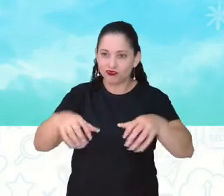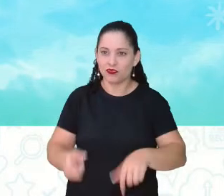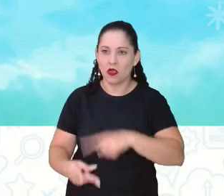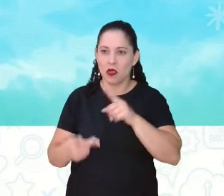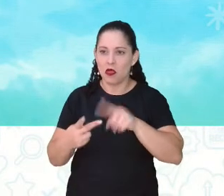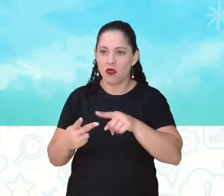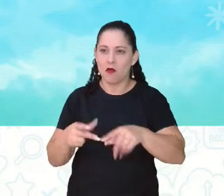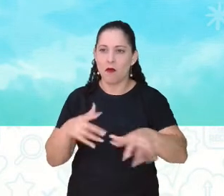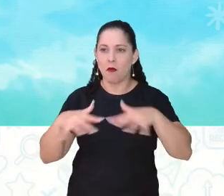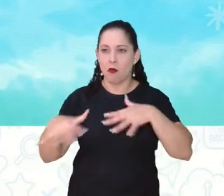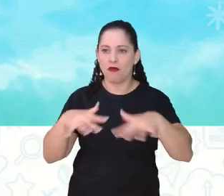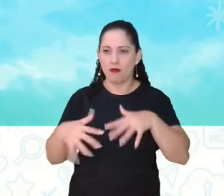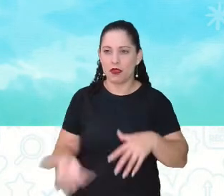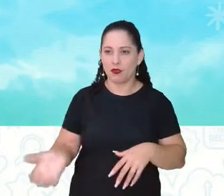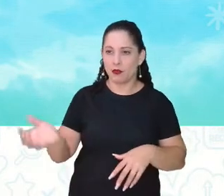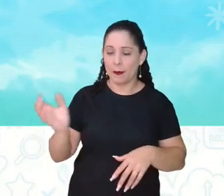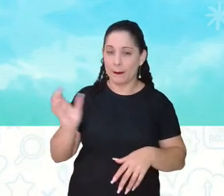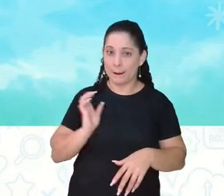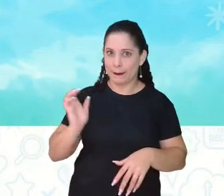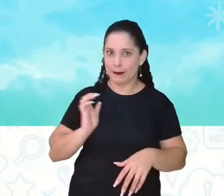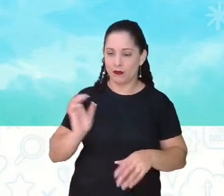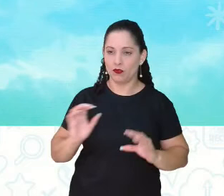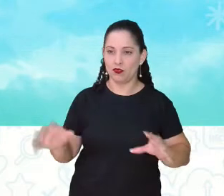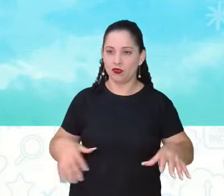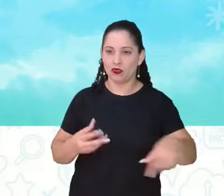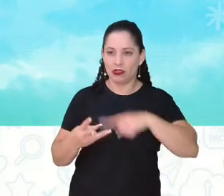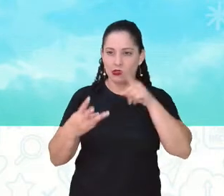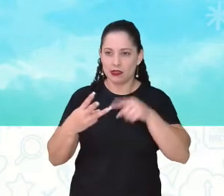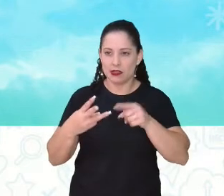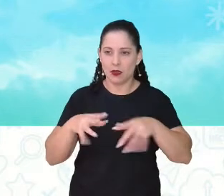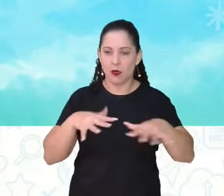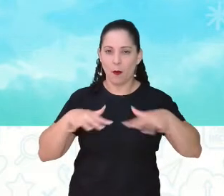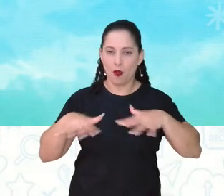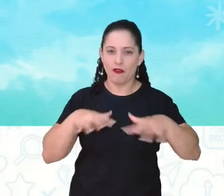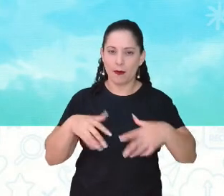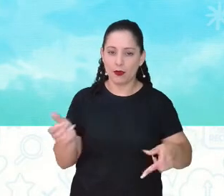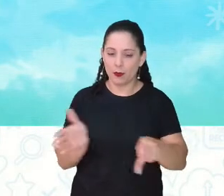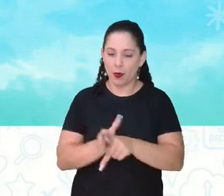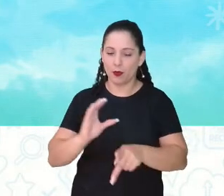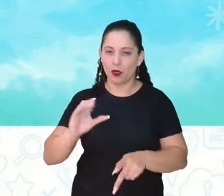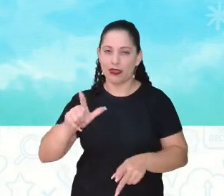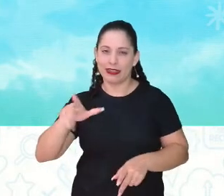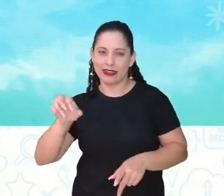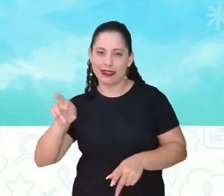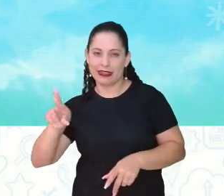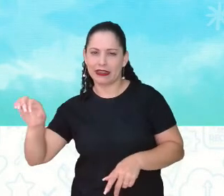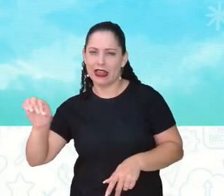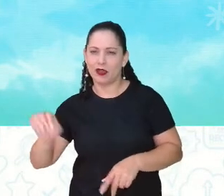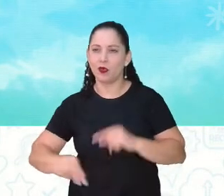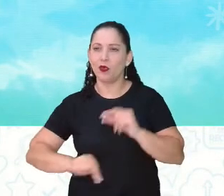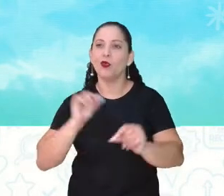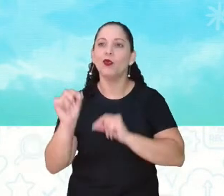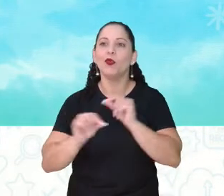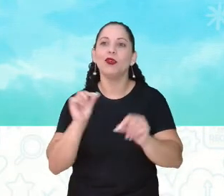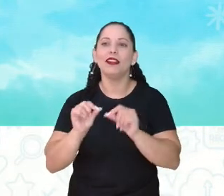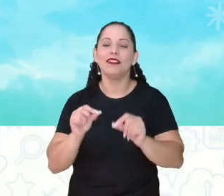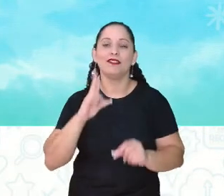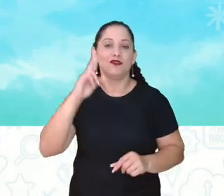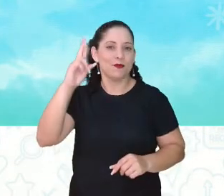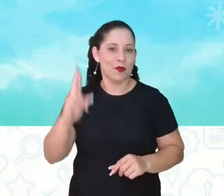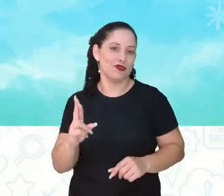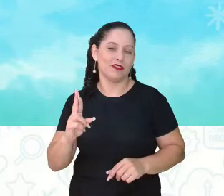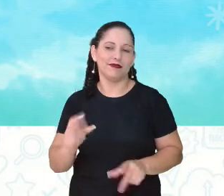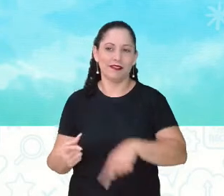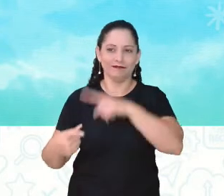foi um movimento feito pelo clero? Hein? A gente falou bastante aqui e a